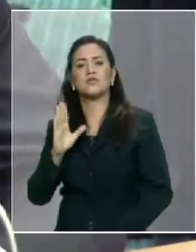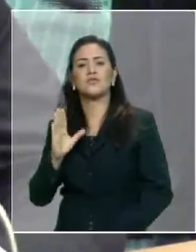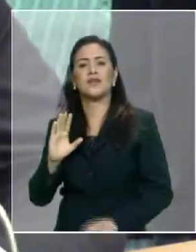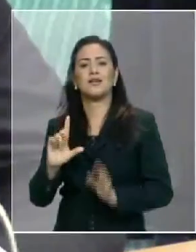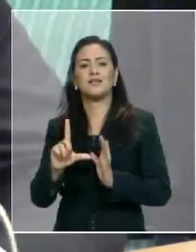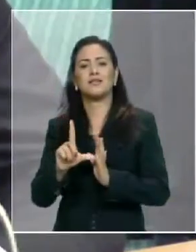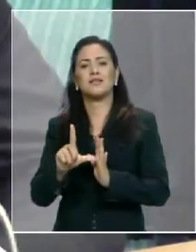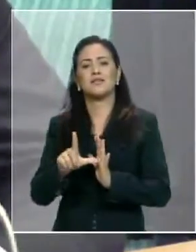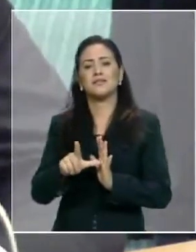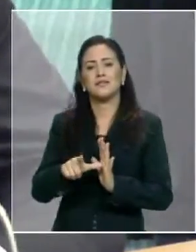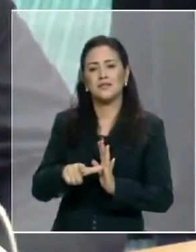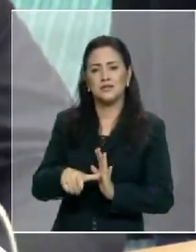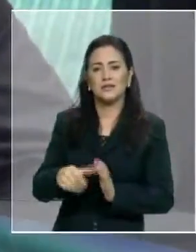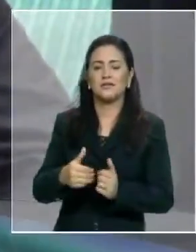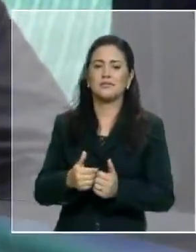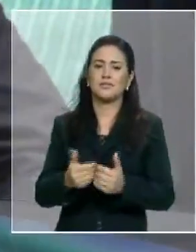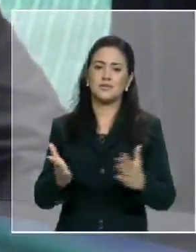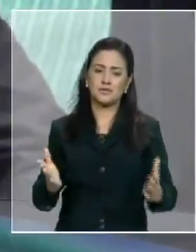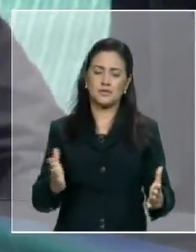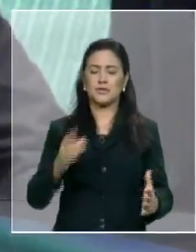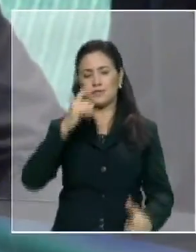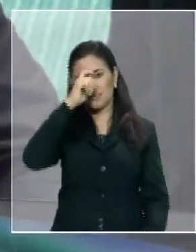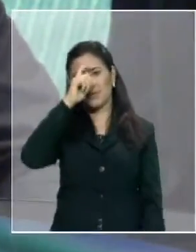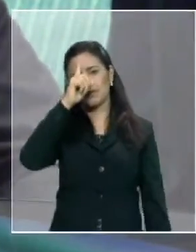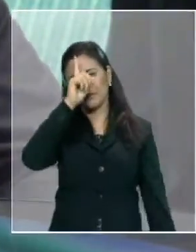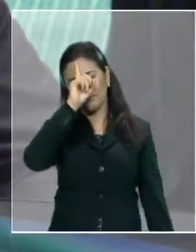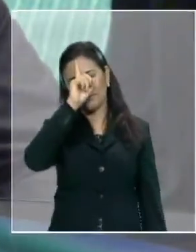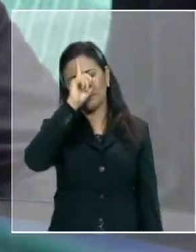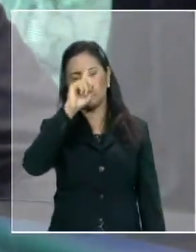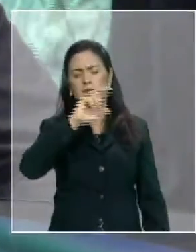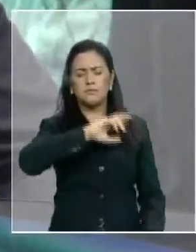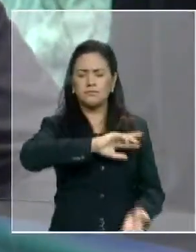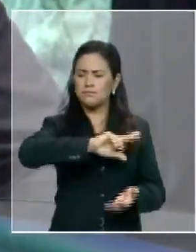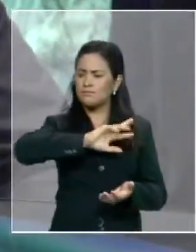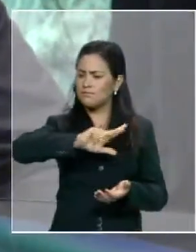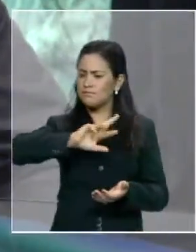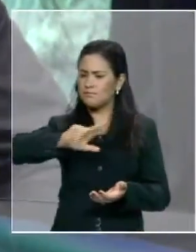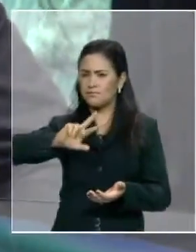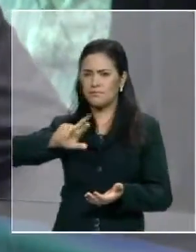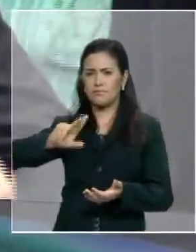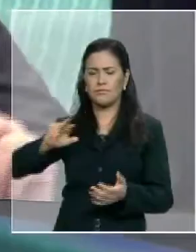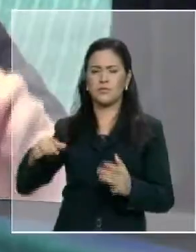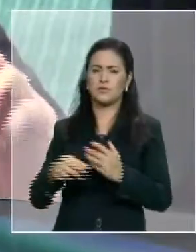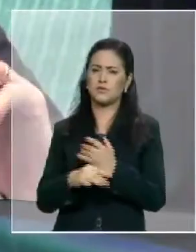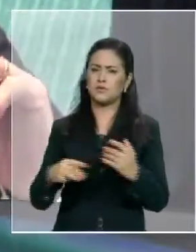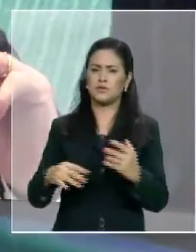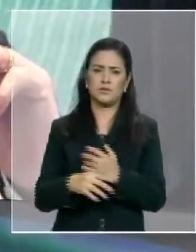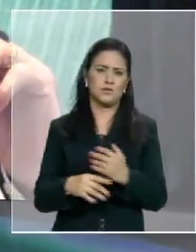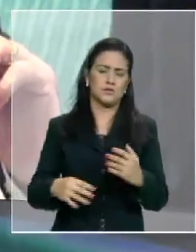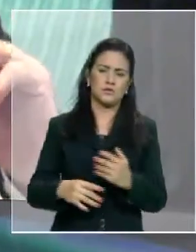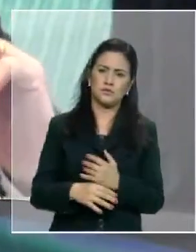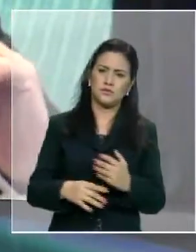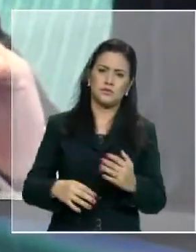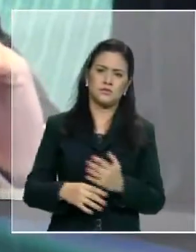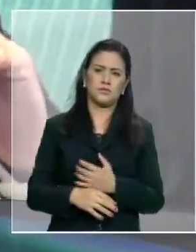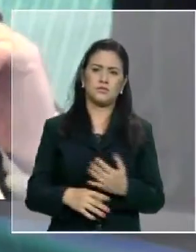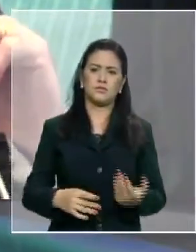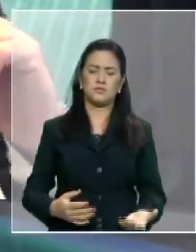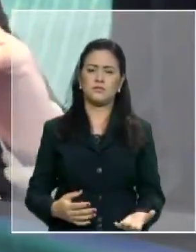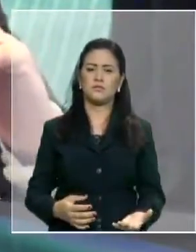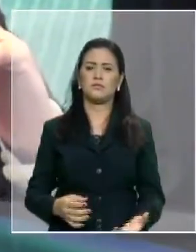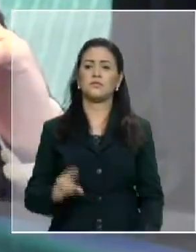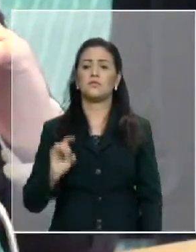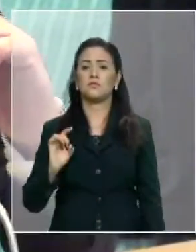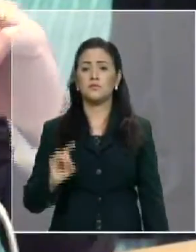hospital. São várias demandas de vários municípios que ele não atende. Isso é só para Vossa Excelência